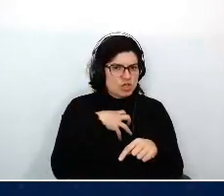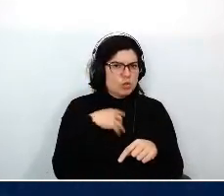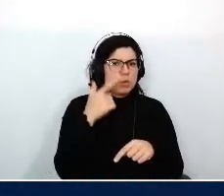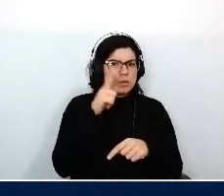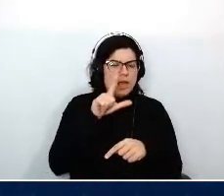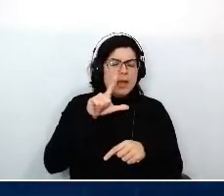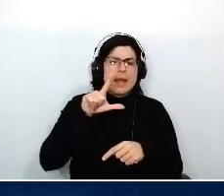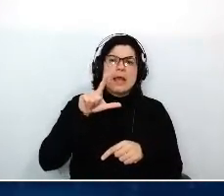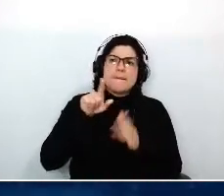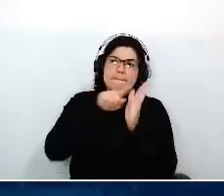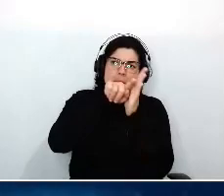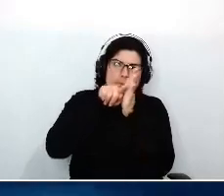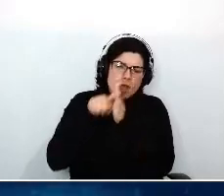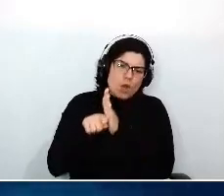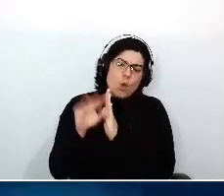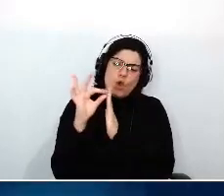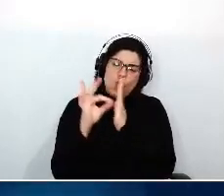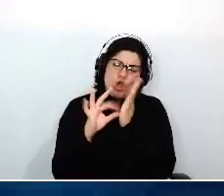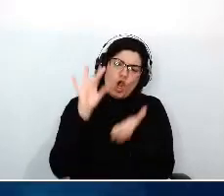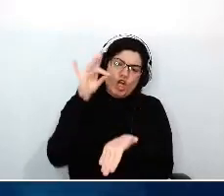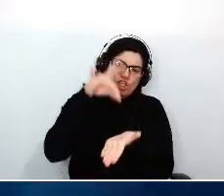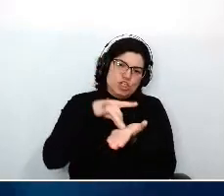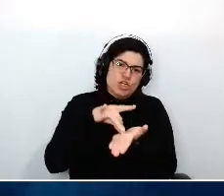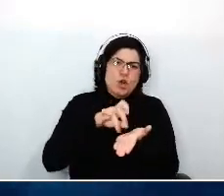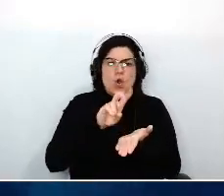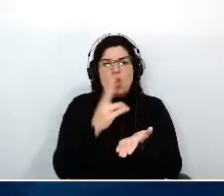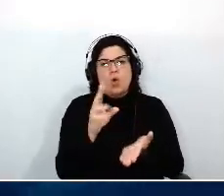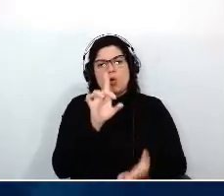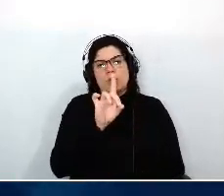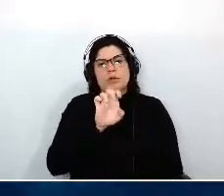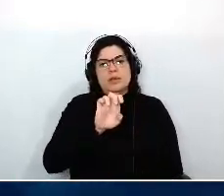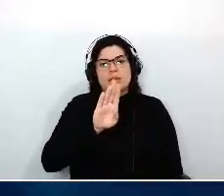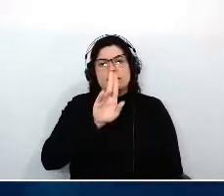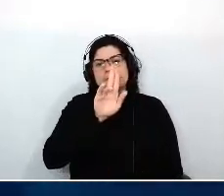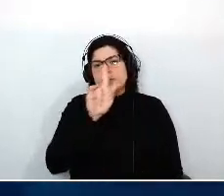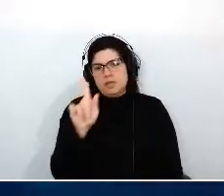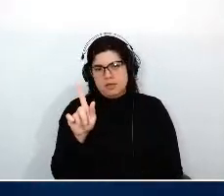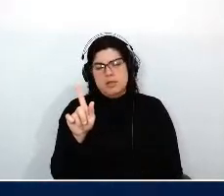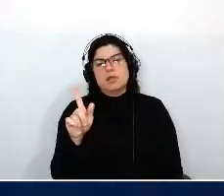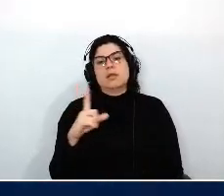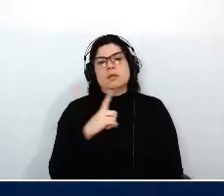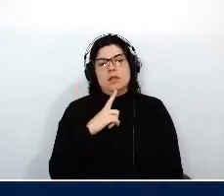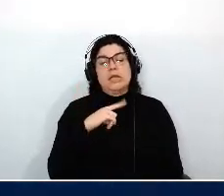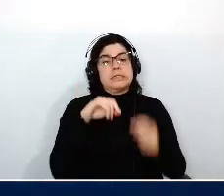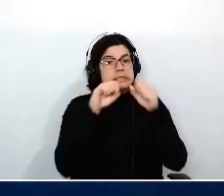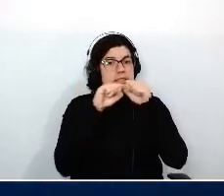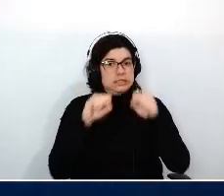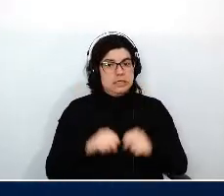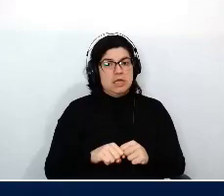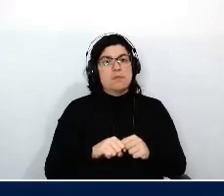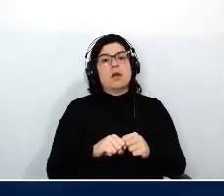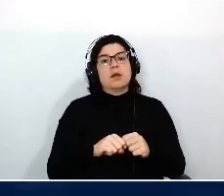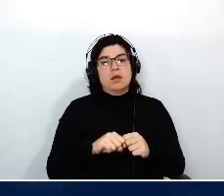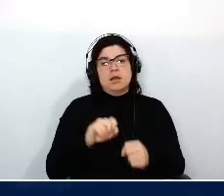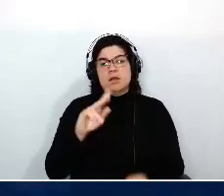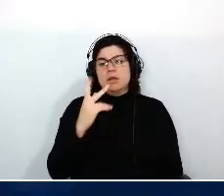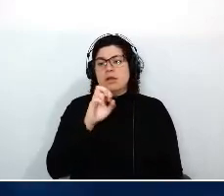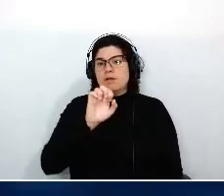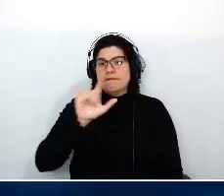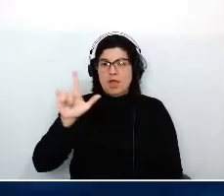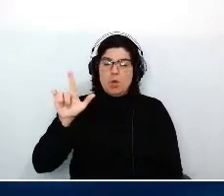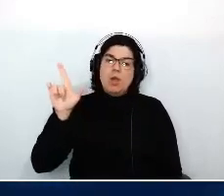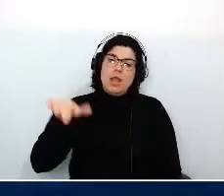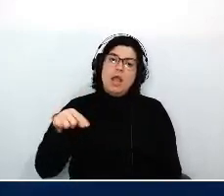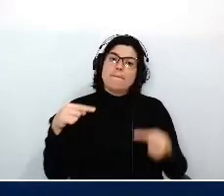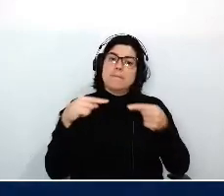né? Ou debug, esse tipo de coisa. Sim, o sistema de debug da FEL foi construído pensado muito na experiência mesmo de desenvolvimento,